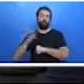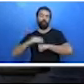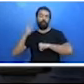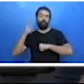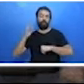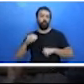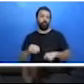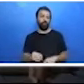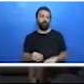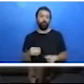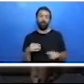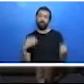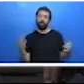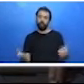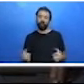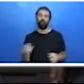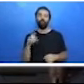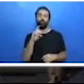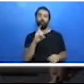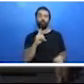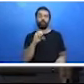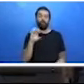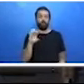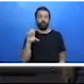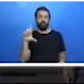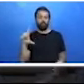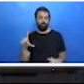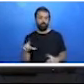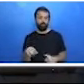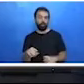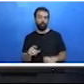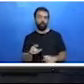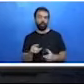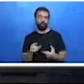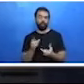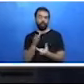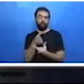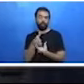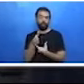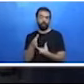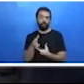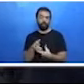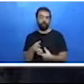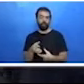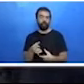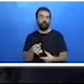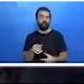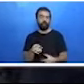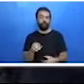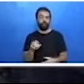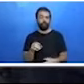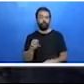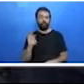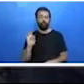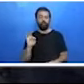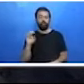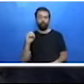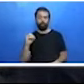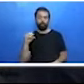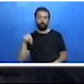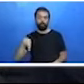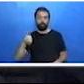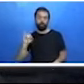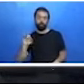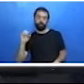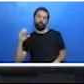o quê? Sílaba átona nessa palavra, tá certo? Xilogravura, que ele deu o exemplo aqui.